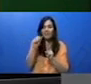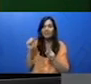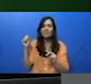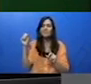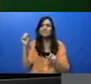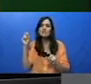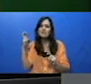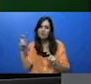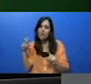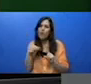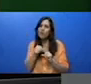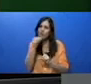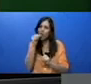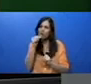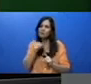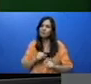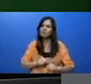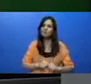O próximo,